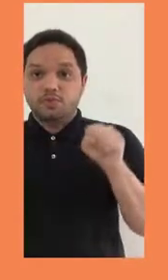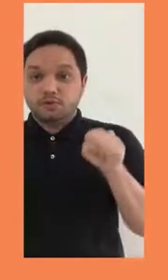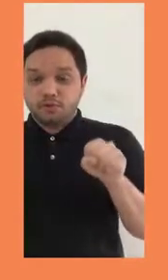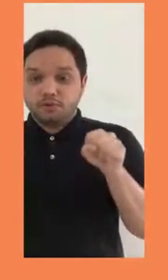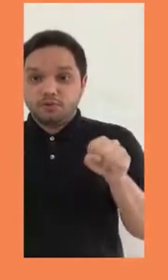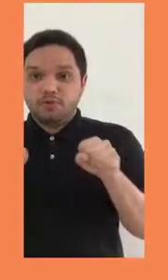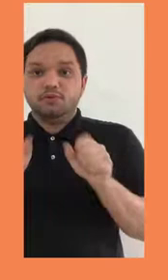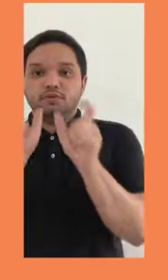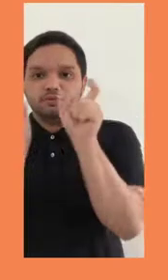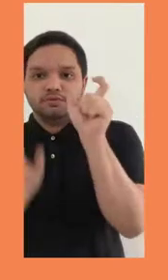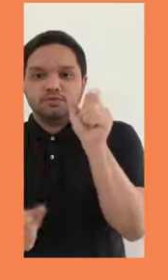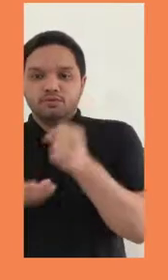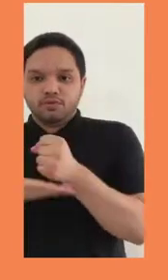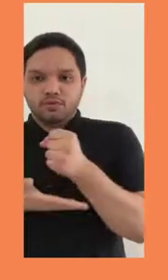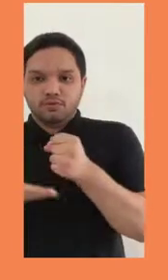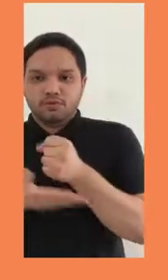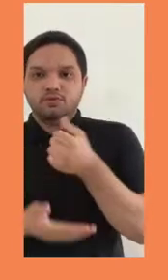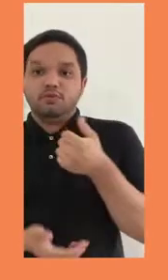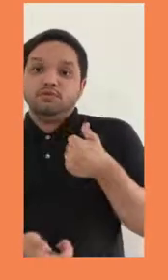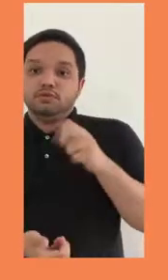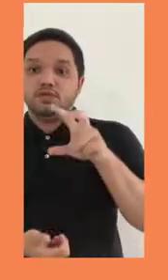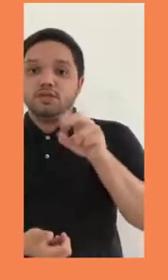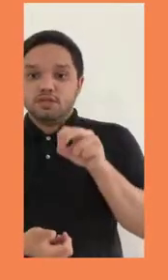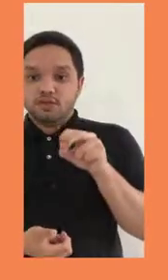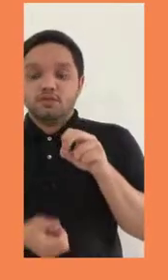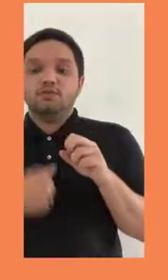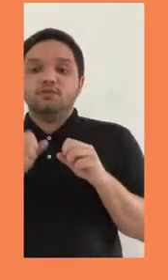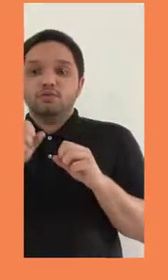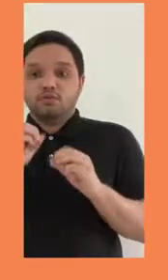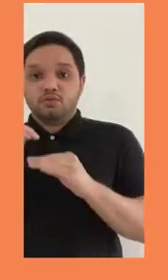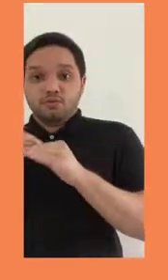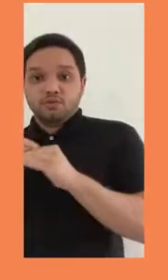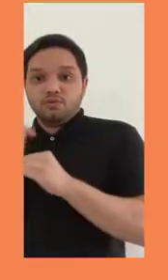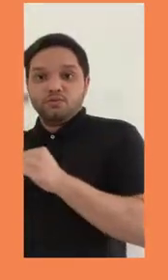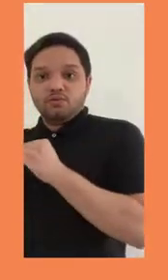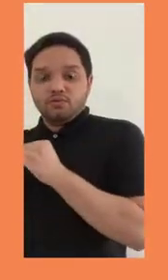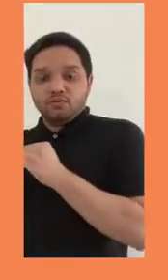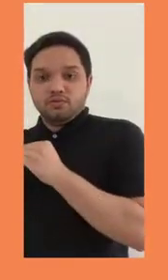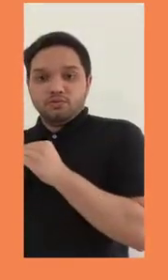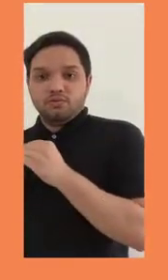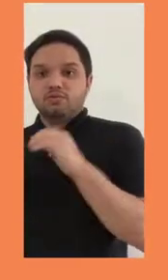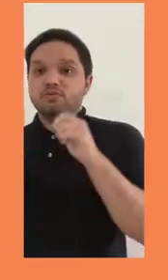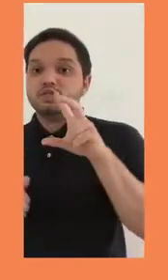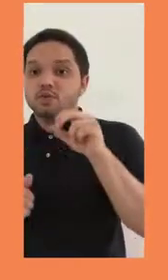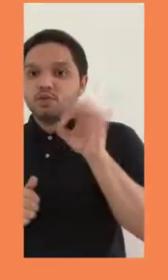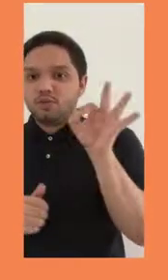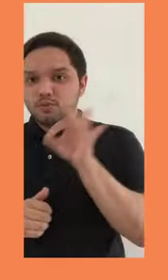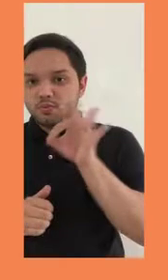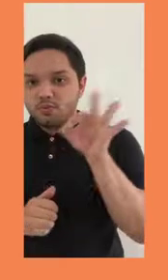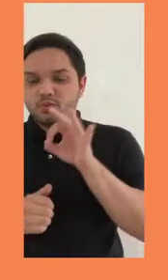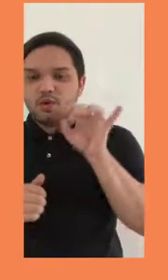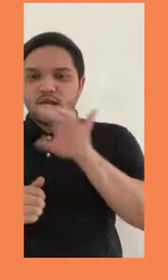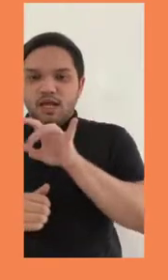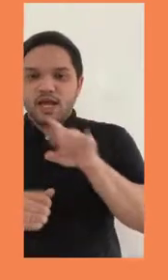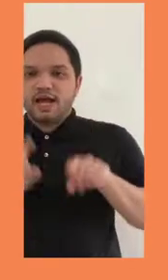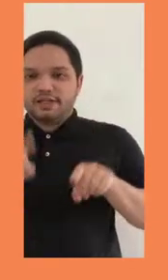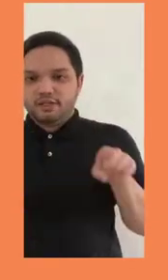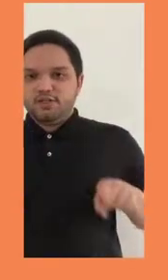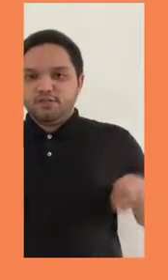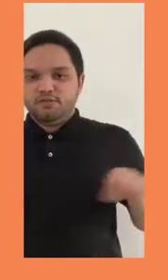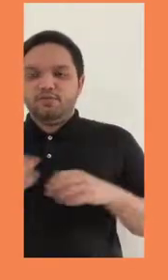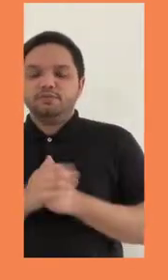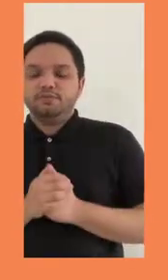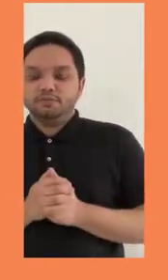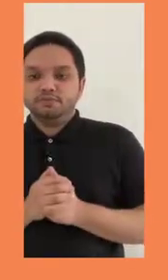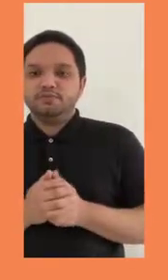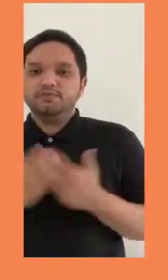479 então ele multiplica por 1.3 para subir de nível você pode modificar isso aqui algoritmo base poderia ser